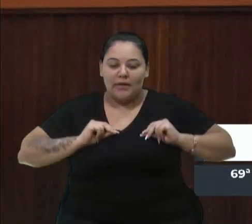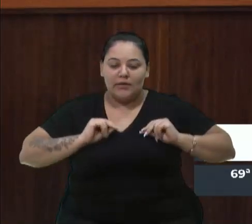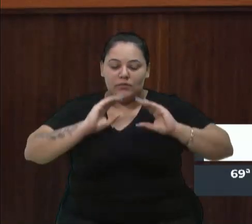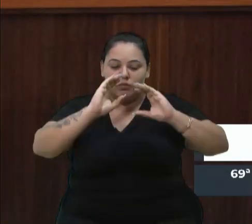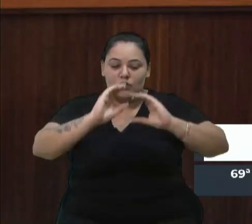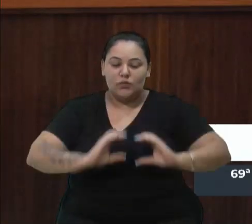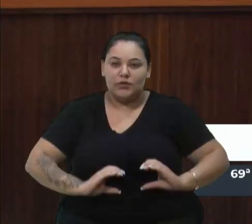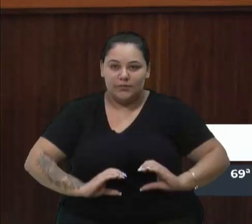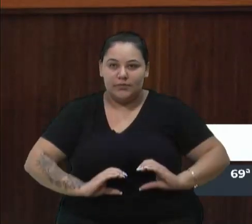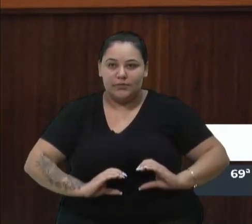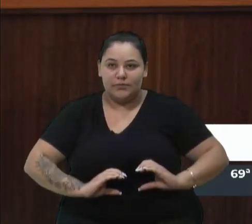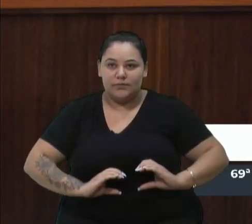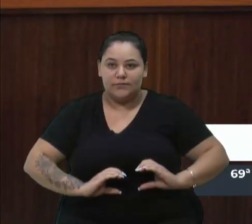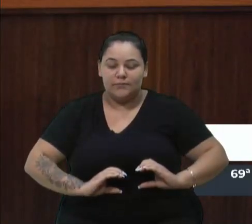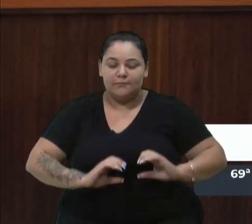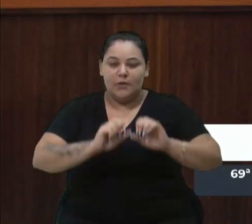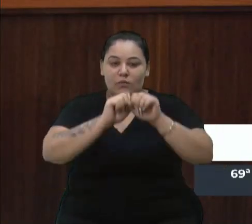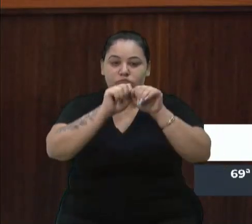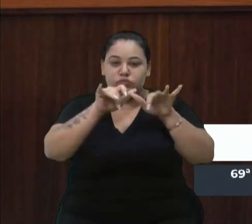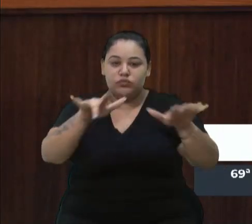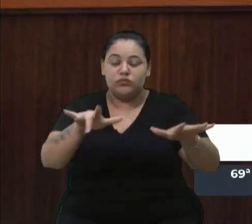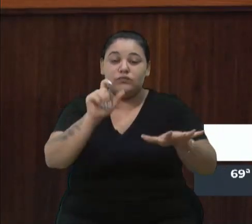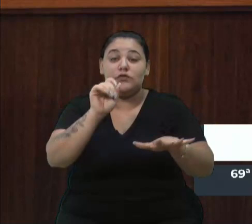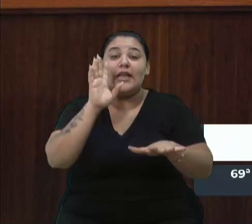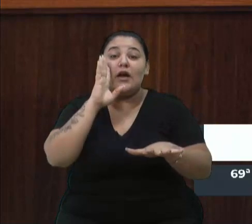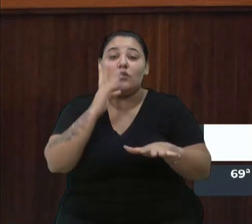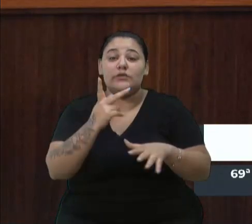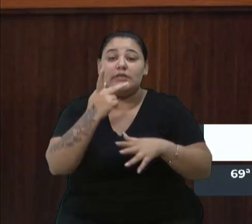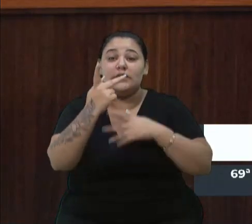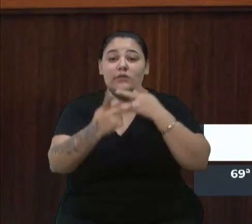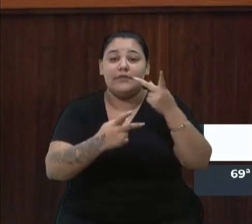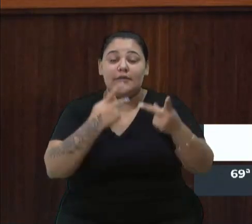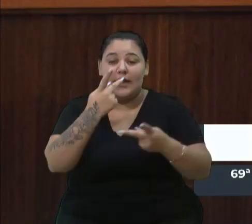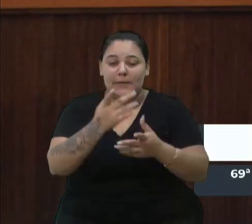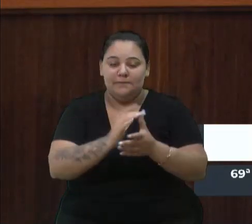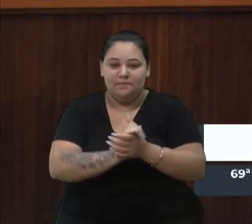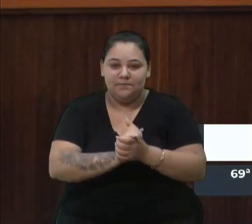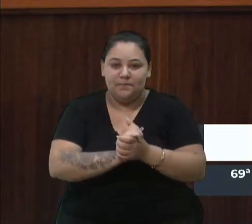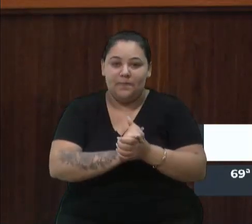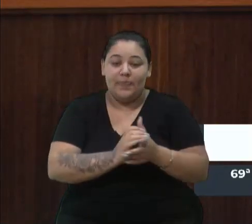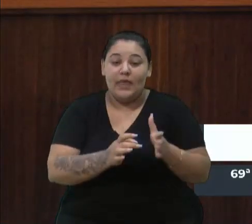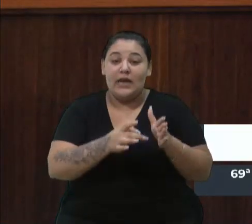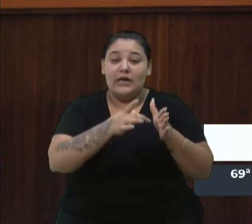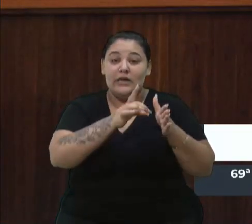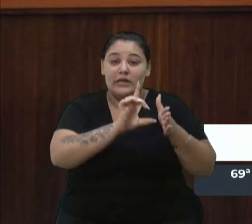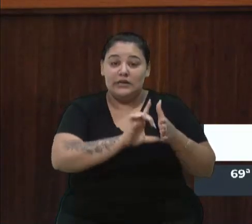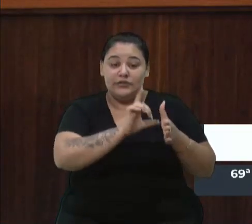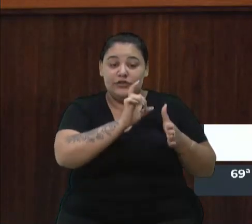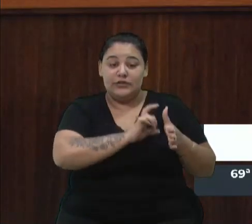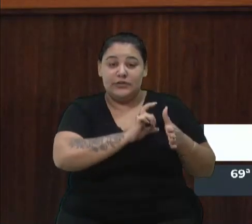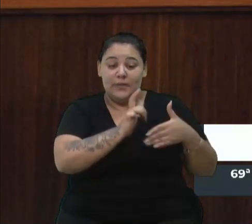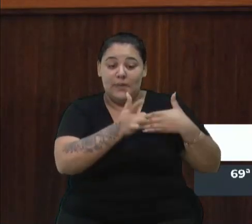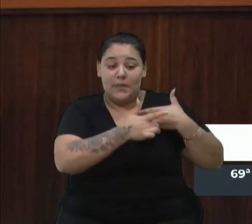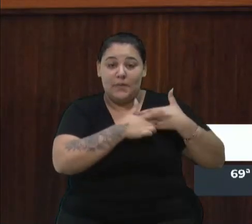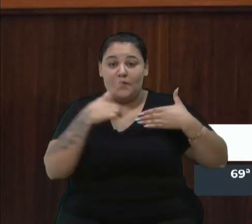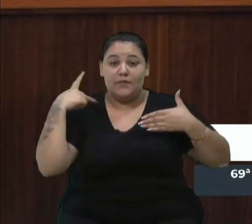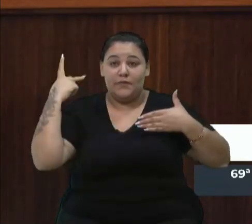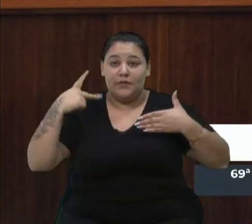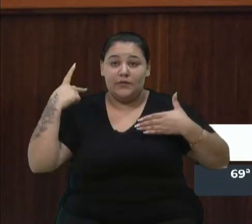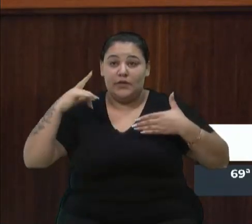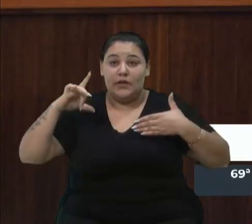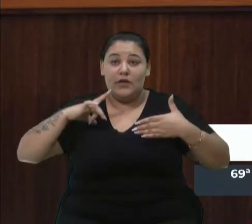e a repercussão do caso em questão antes de ser vereadora tem uma trajetória